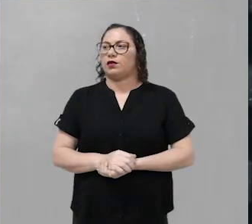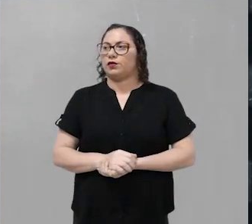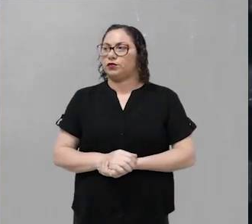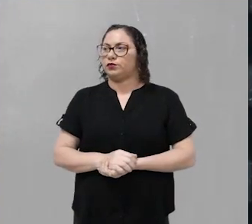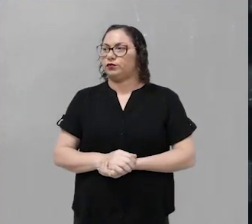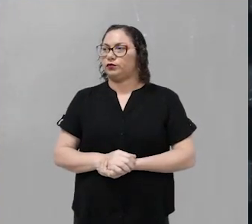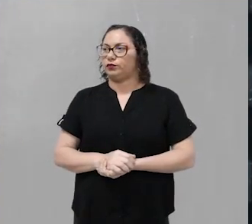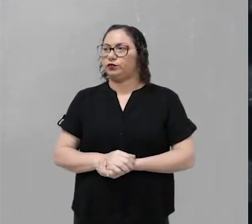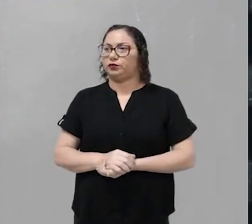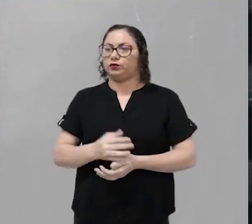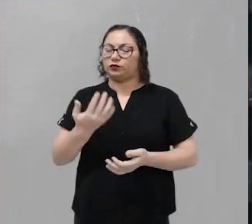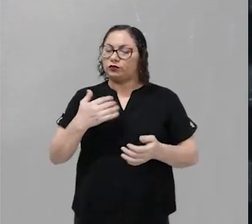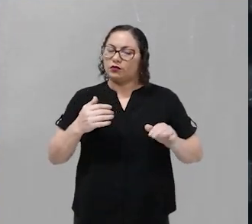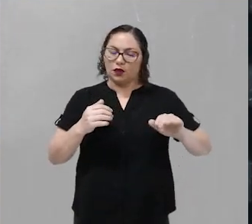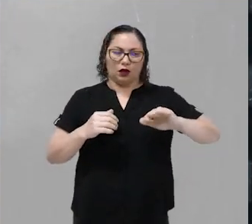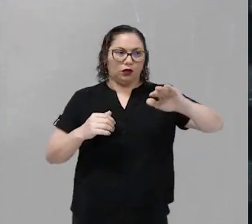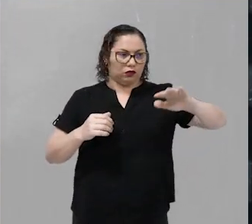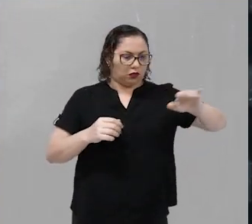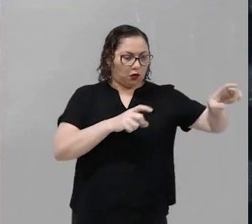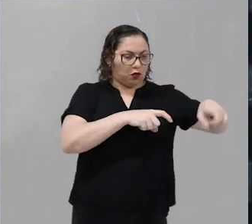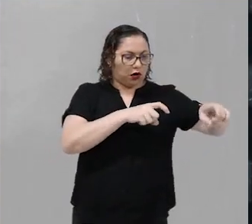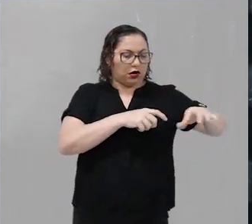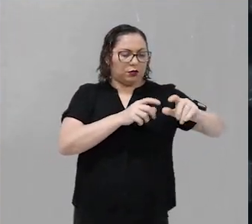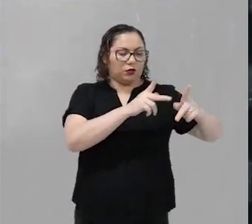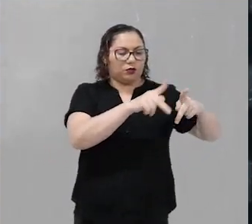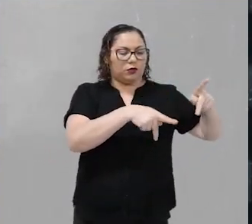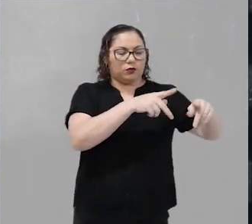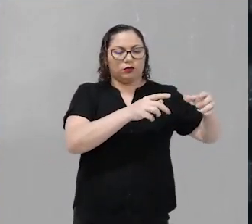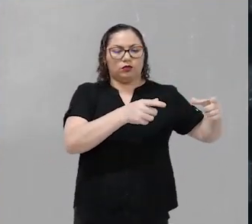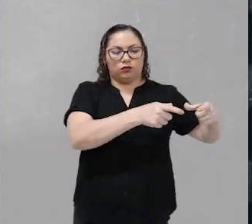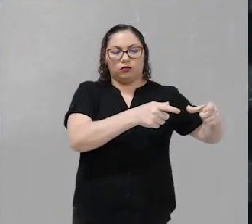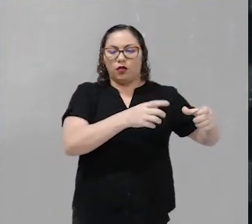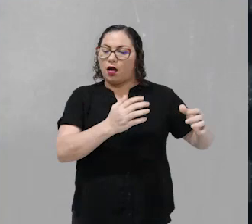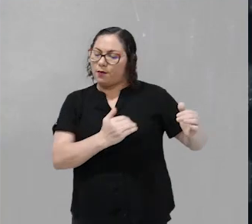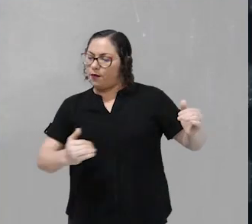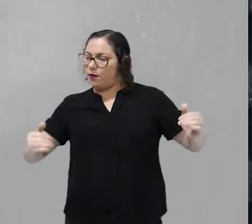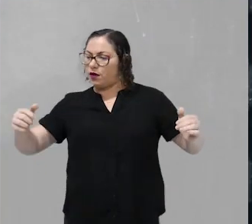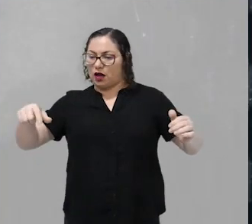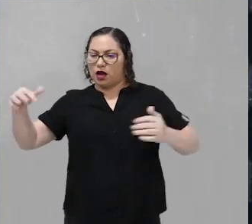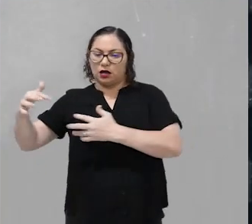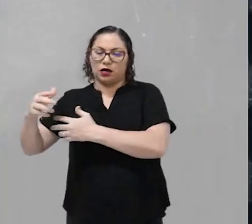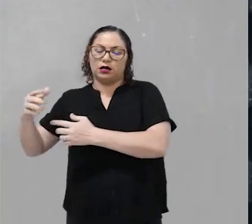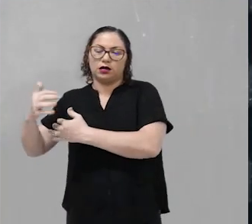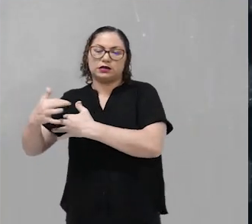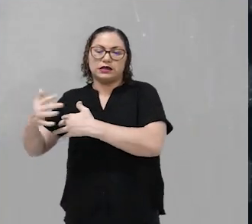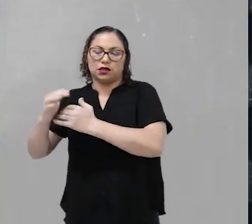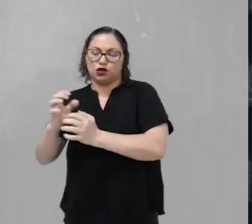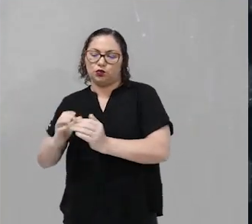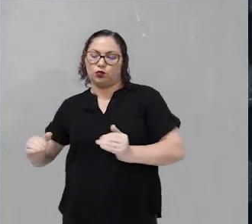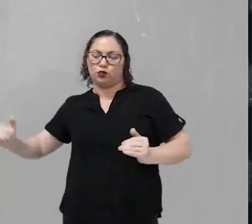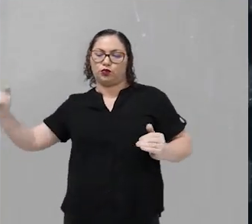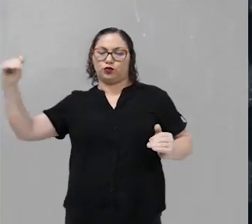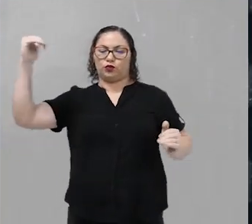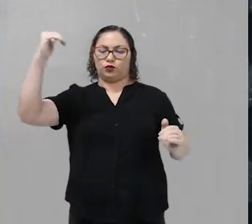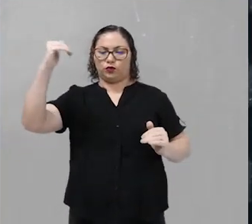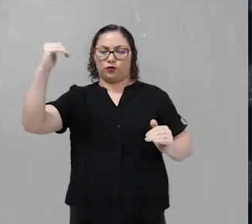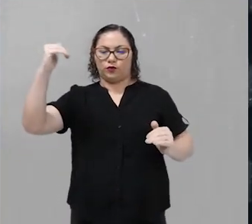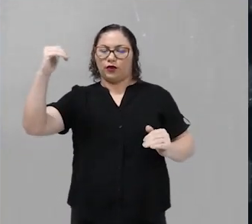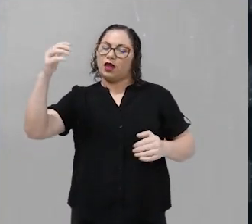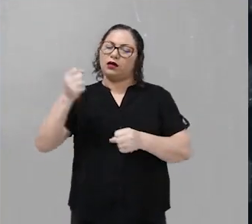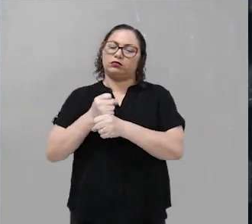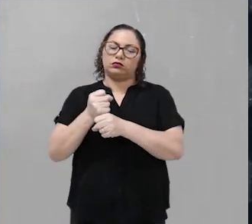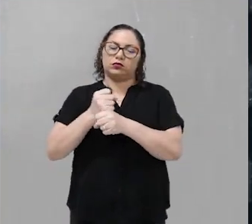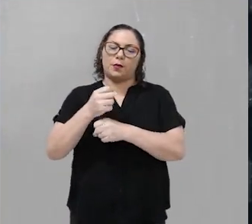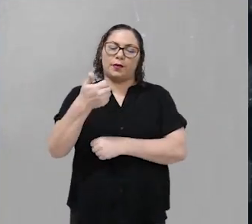campo, maior do que a população da zona rural, da área rural. Isso acontece nessa década de